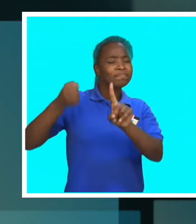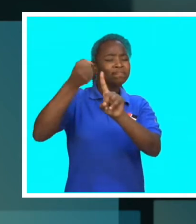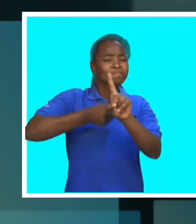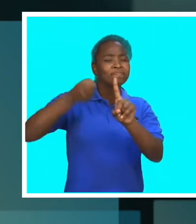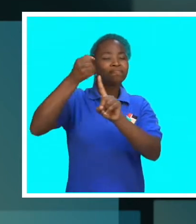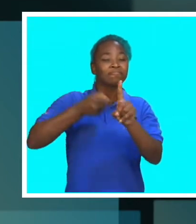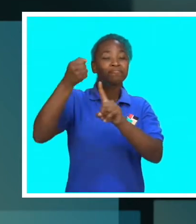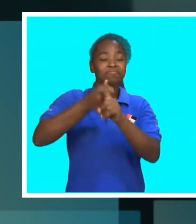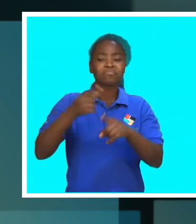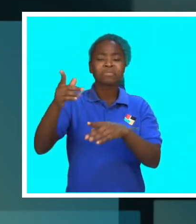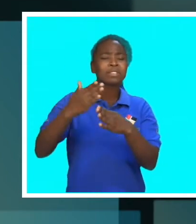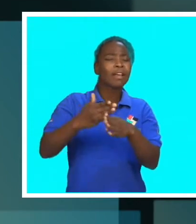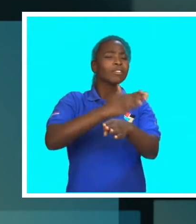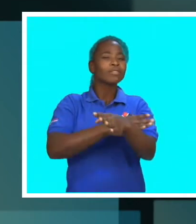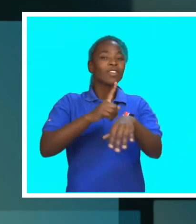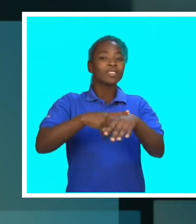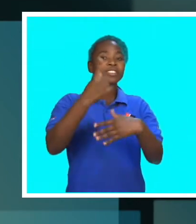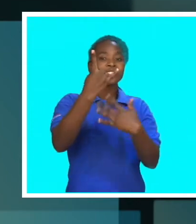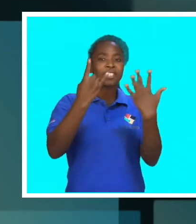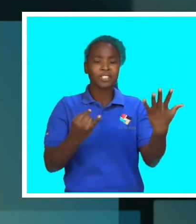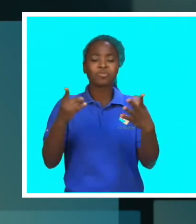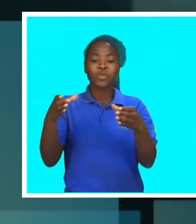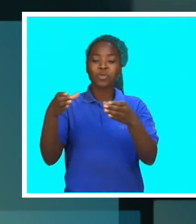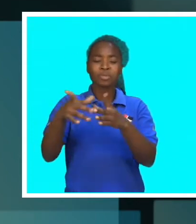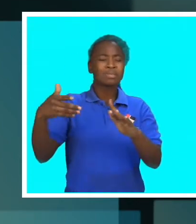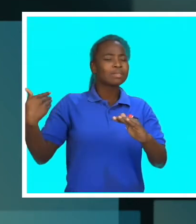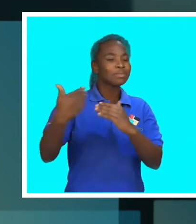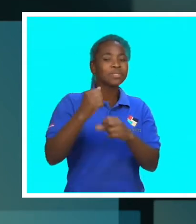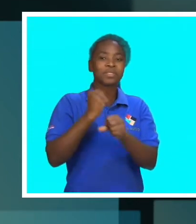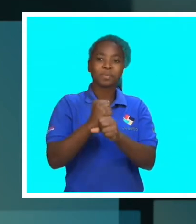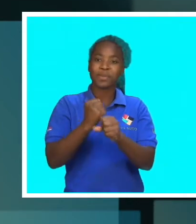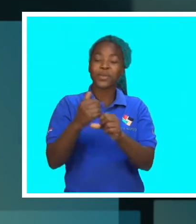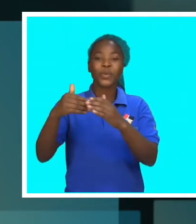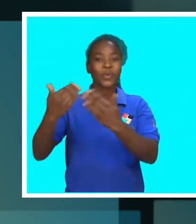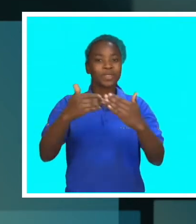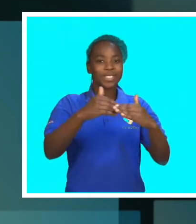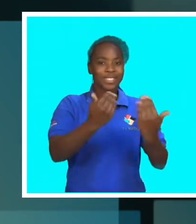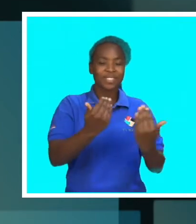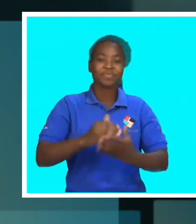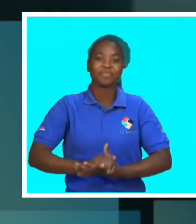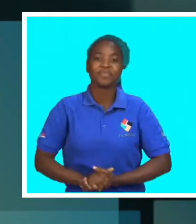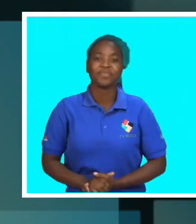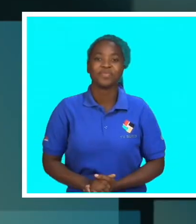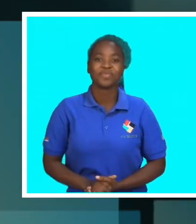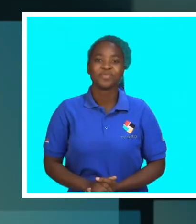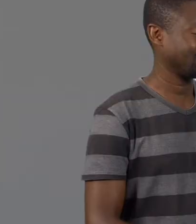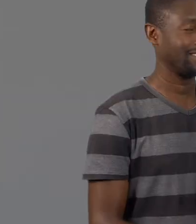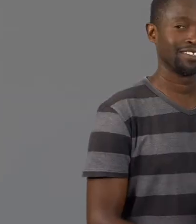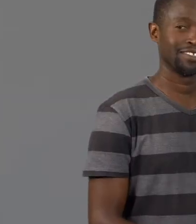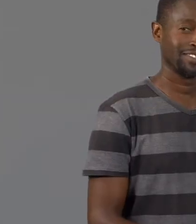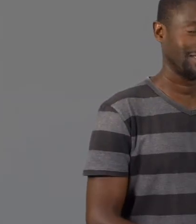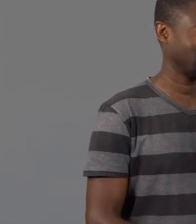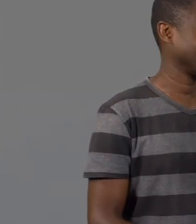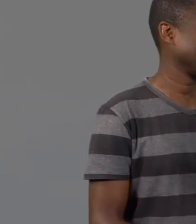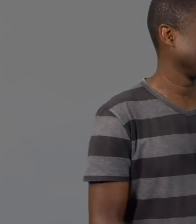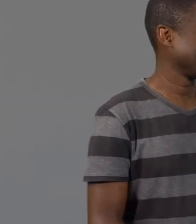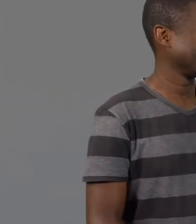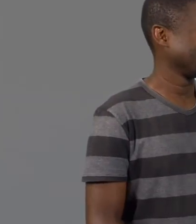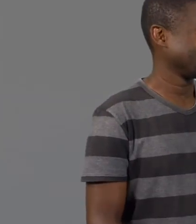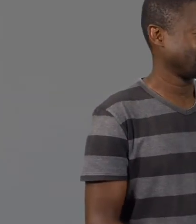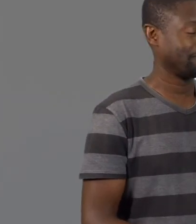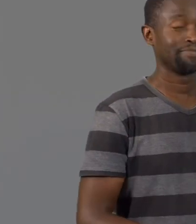reivindicou a redução de uma carga horária de 16 horas diárias de trabalho. Bom,